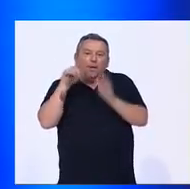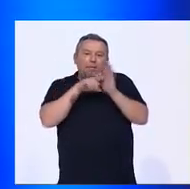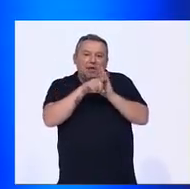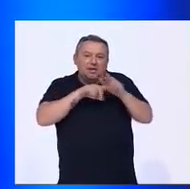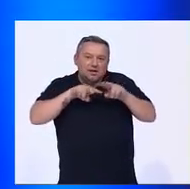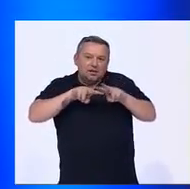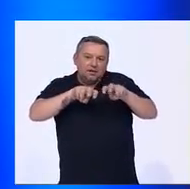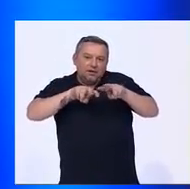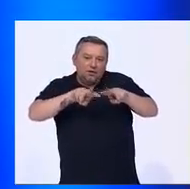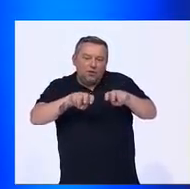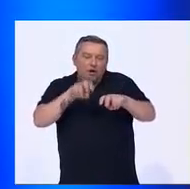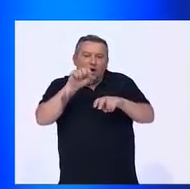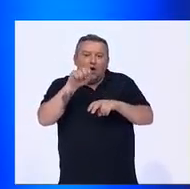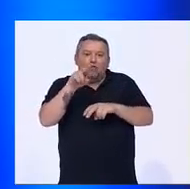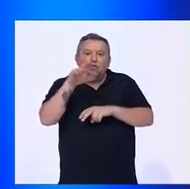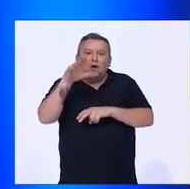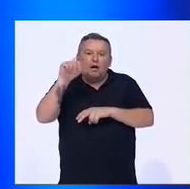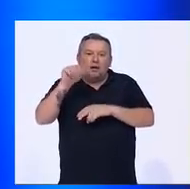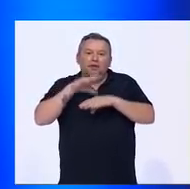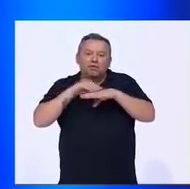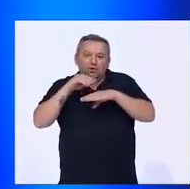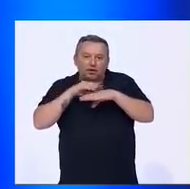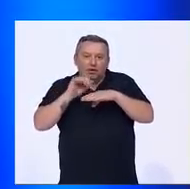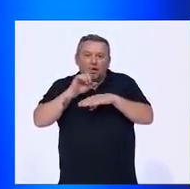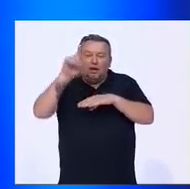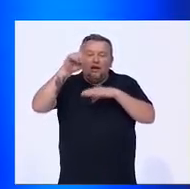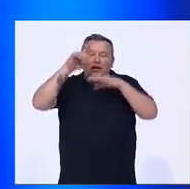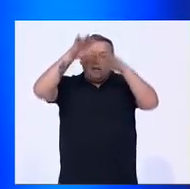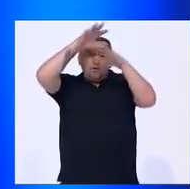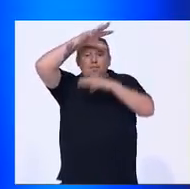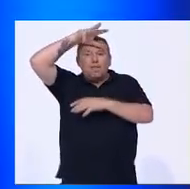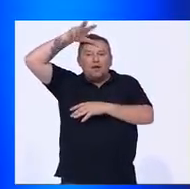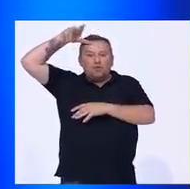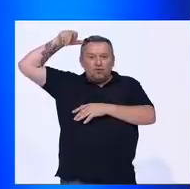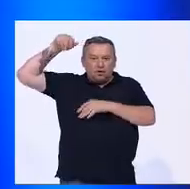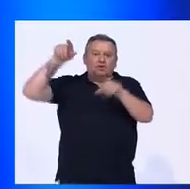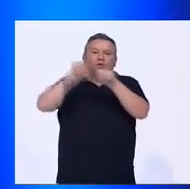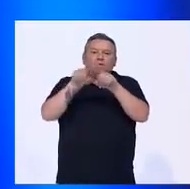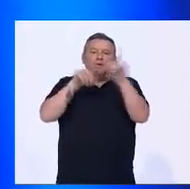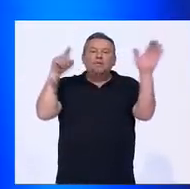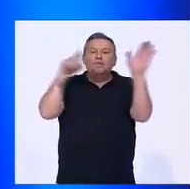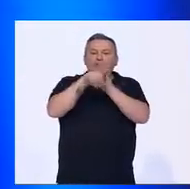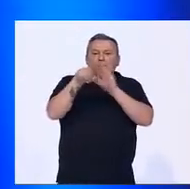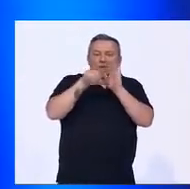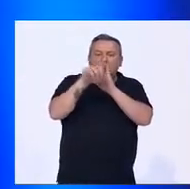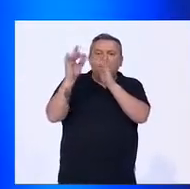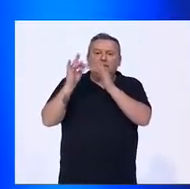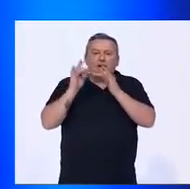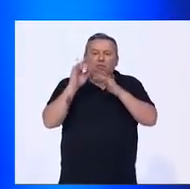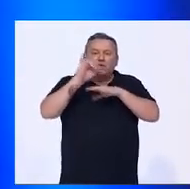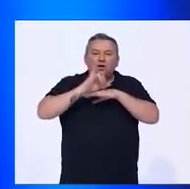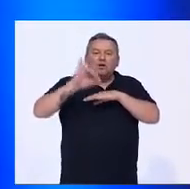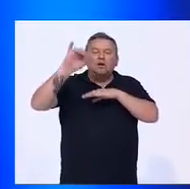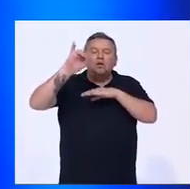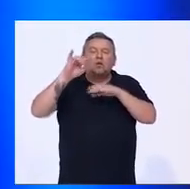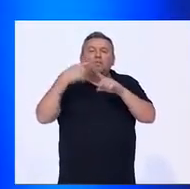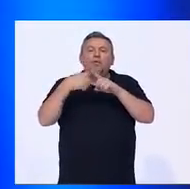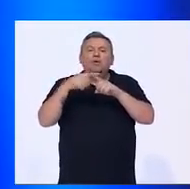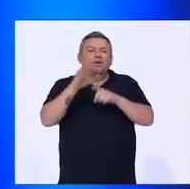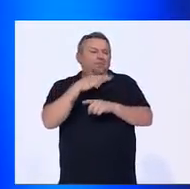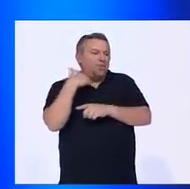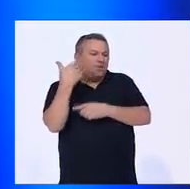lá na Foz do Amazonas, num avião, num hidroavião do Greenpeace. Eu perguntei pelo Ministério das Relações Exteriores quais as causas, por que ela